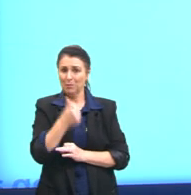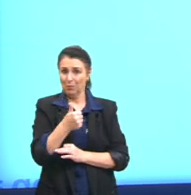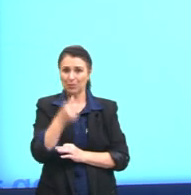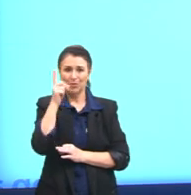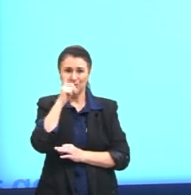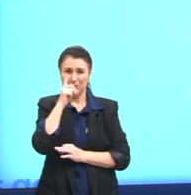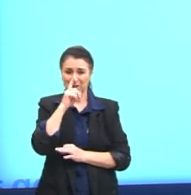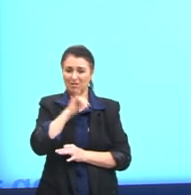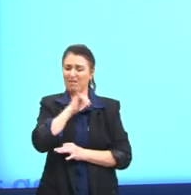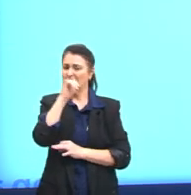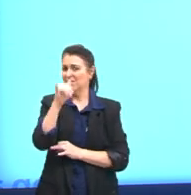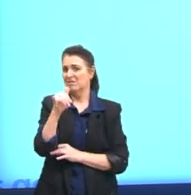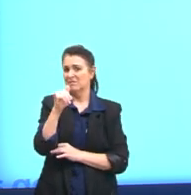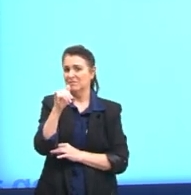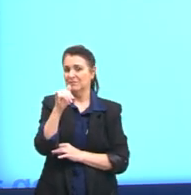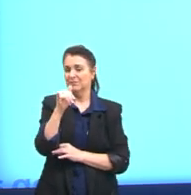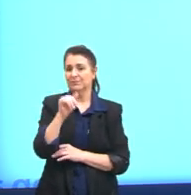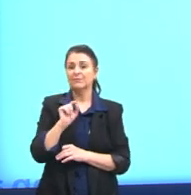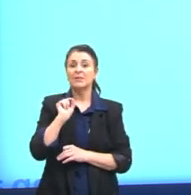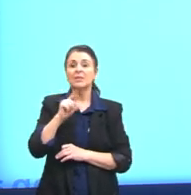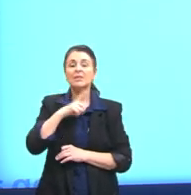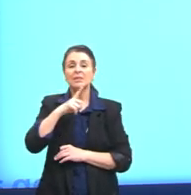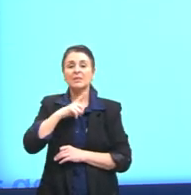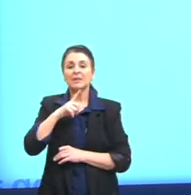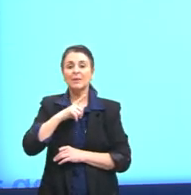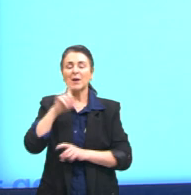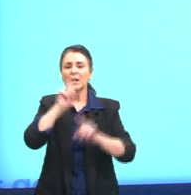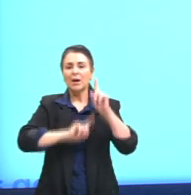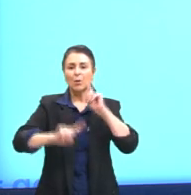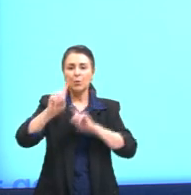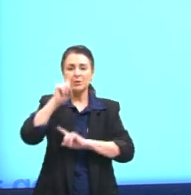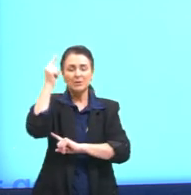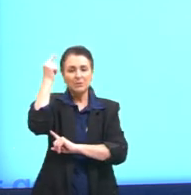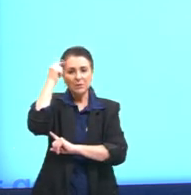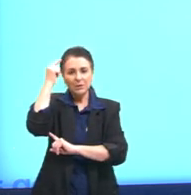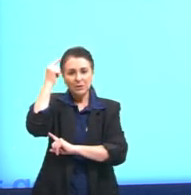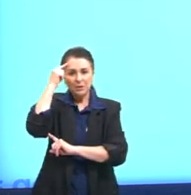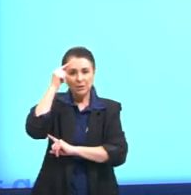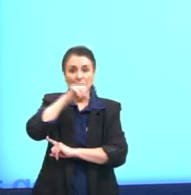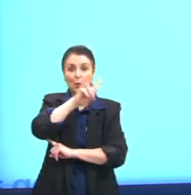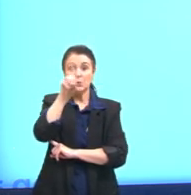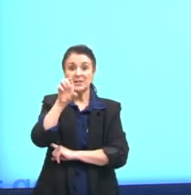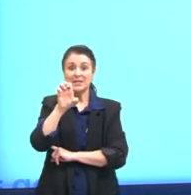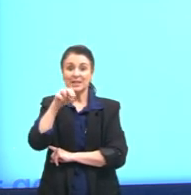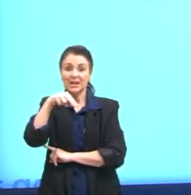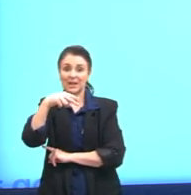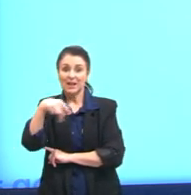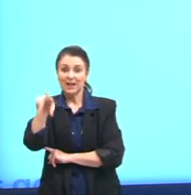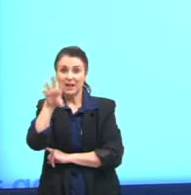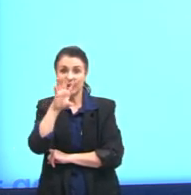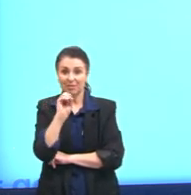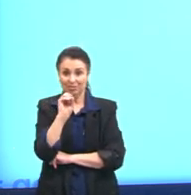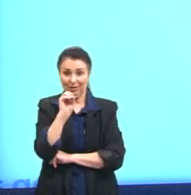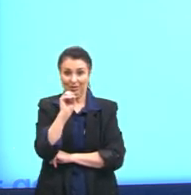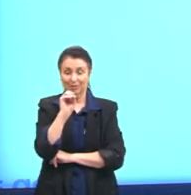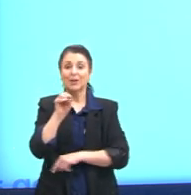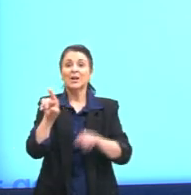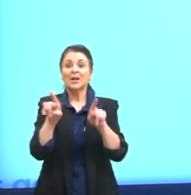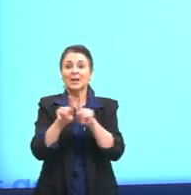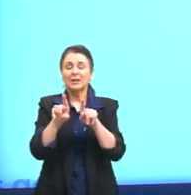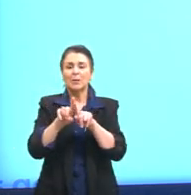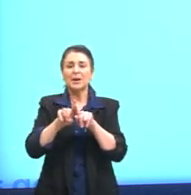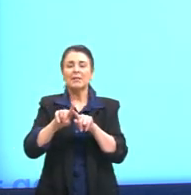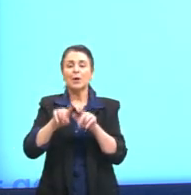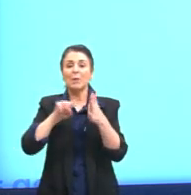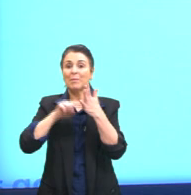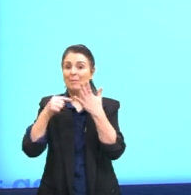para menos ele ainda né aqui também temos algumas alguns pensadores ou senão deléia ele vai ele traz uma